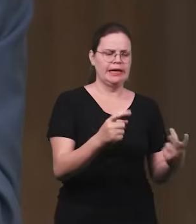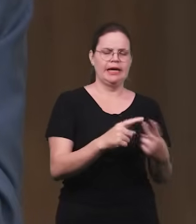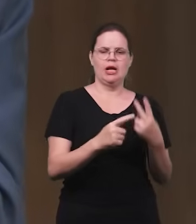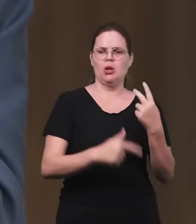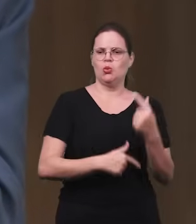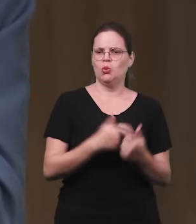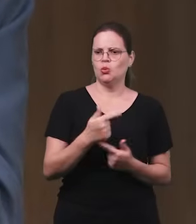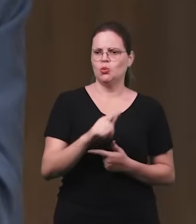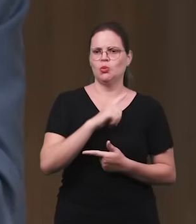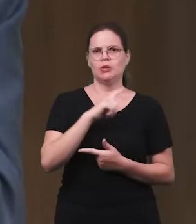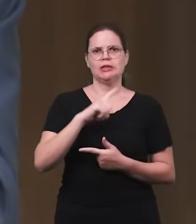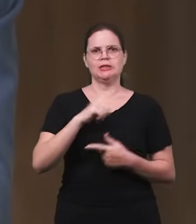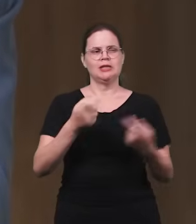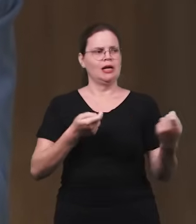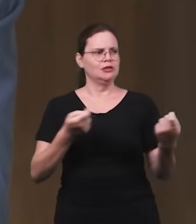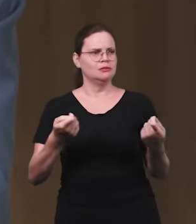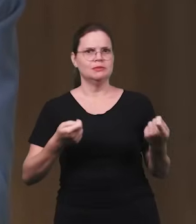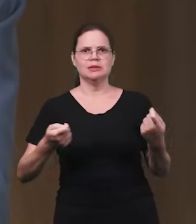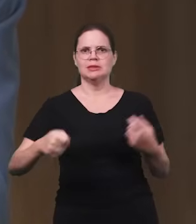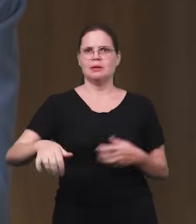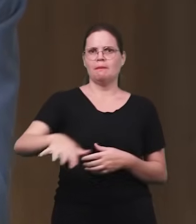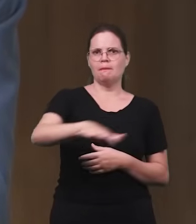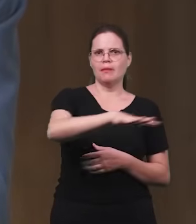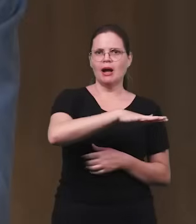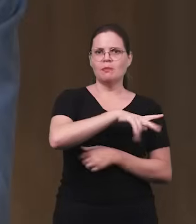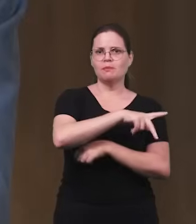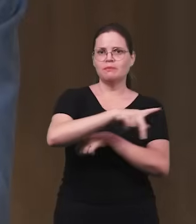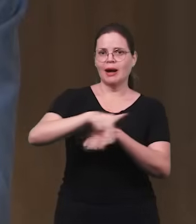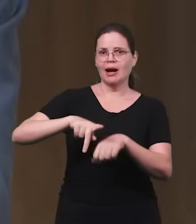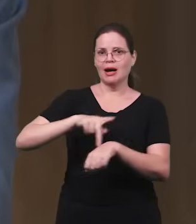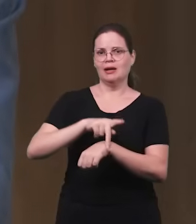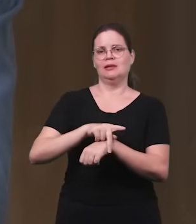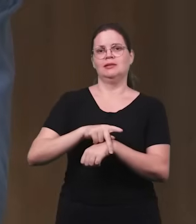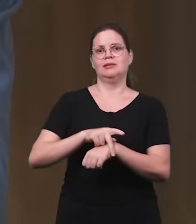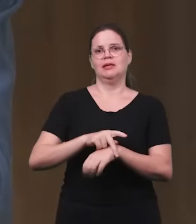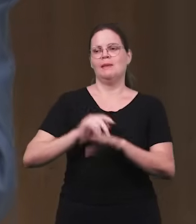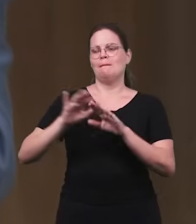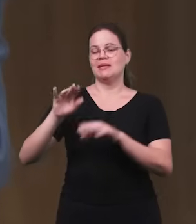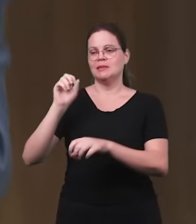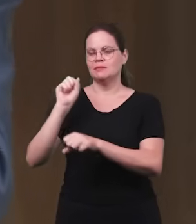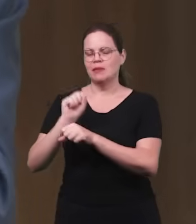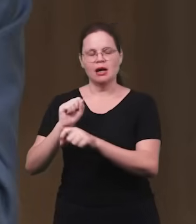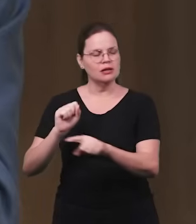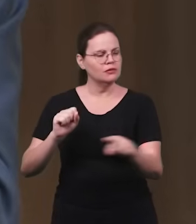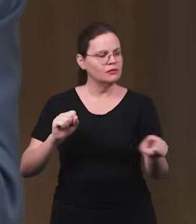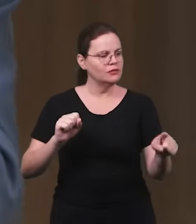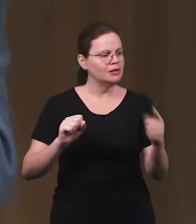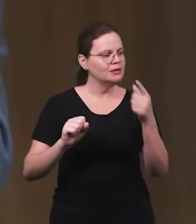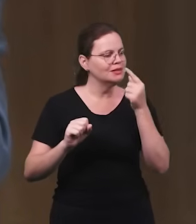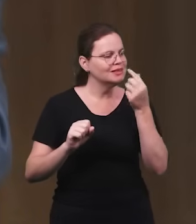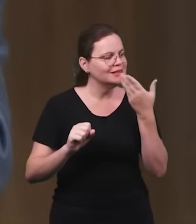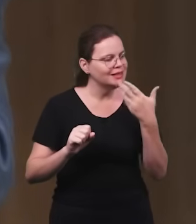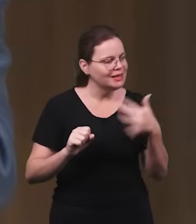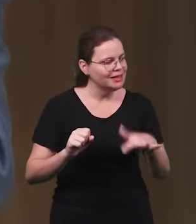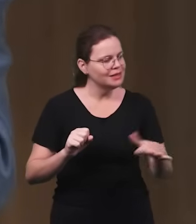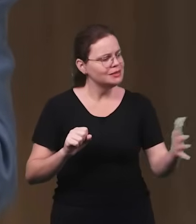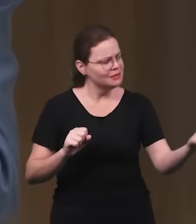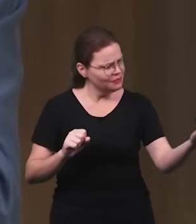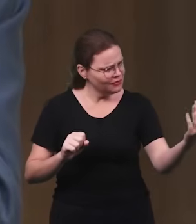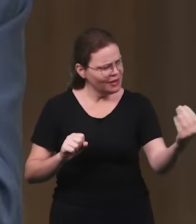batalhas, mas ele para e chama as crianças, vinde meninos. As crianças,